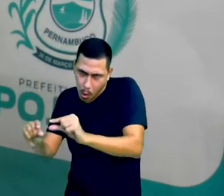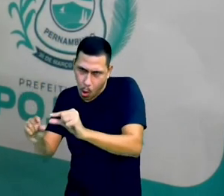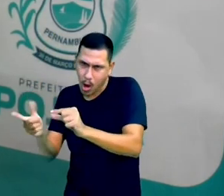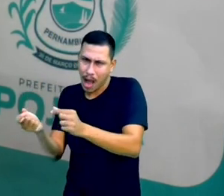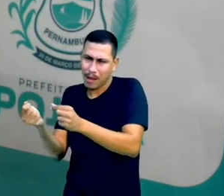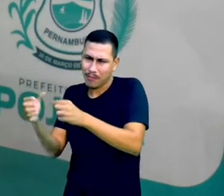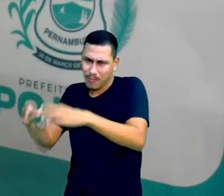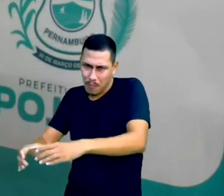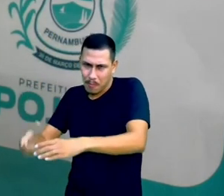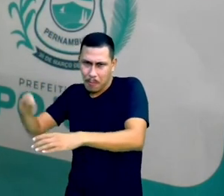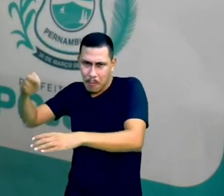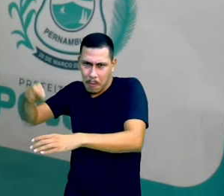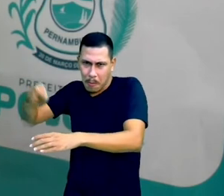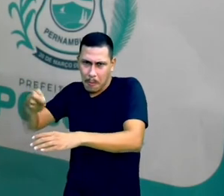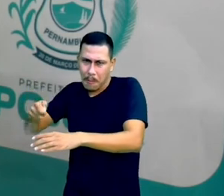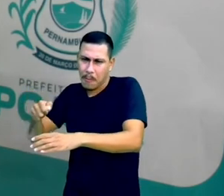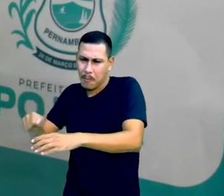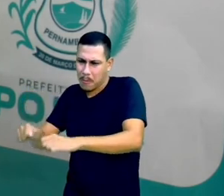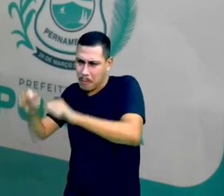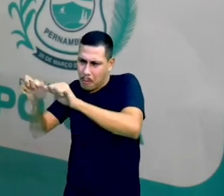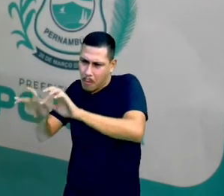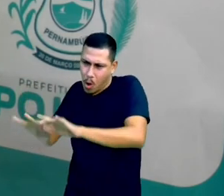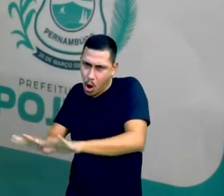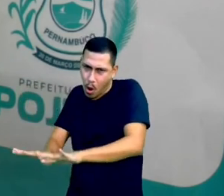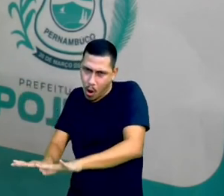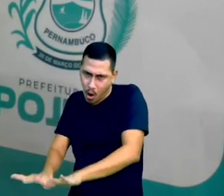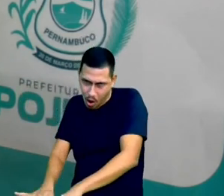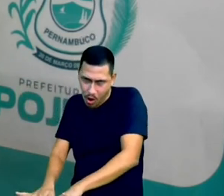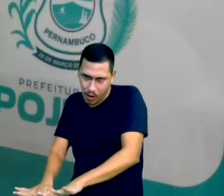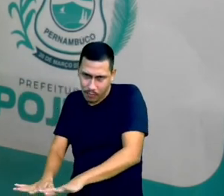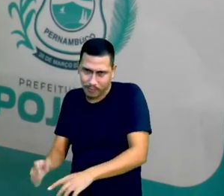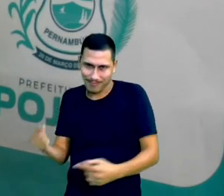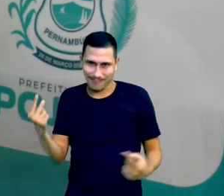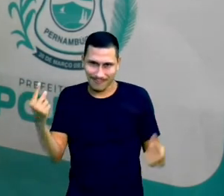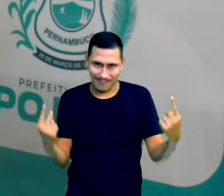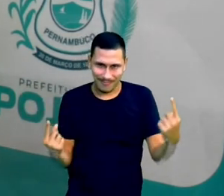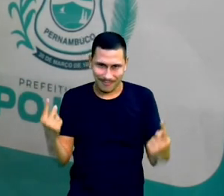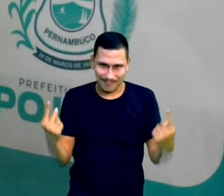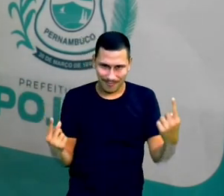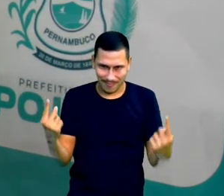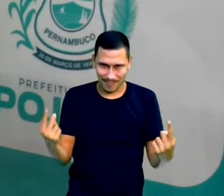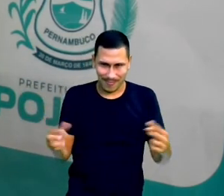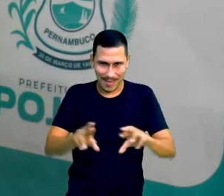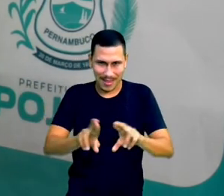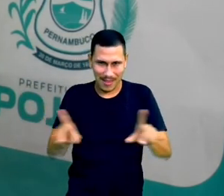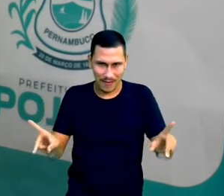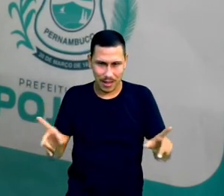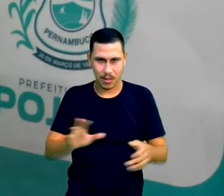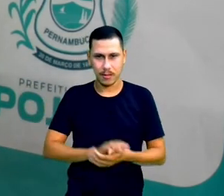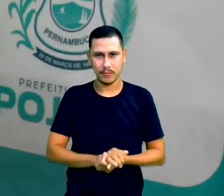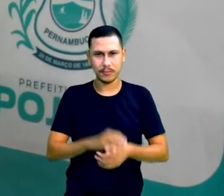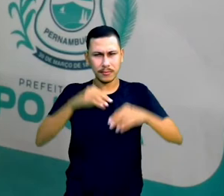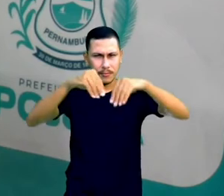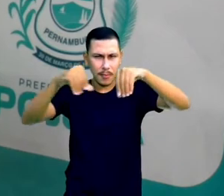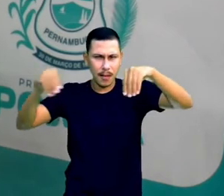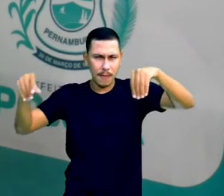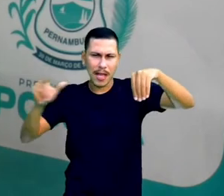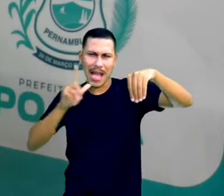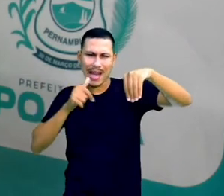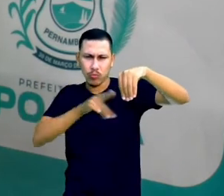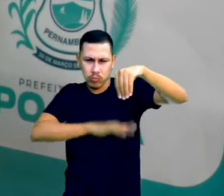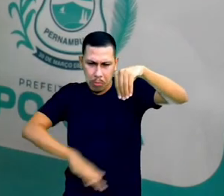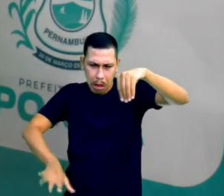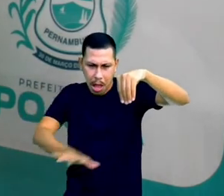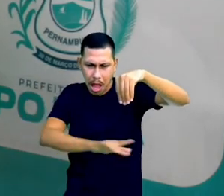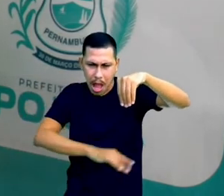vai infiltrar e vai abastecer aquele lençol, certo? E esse lençol, ele pode ser